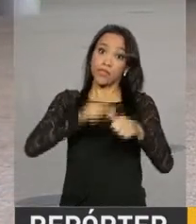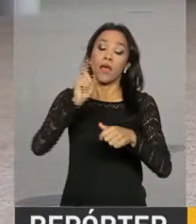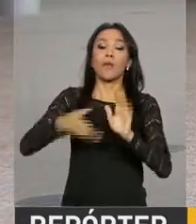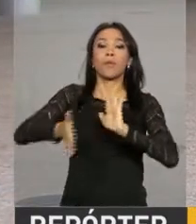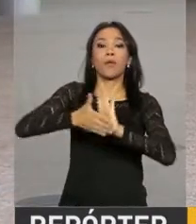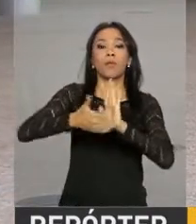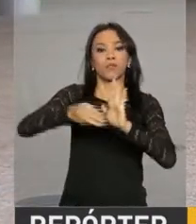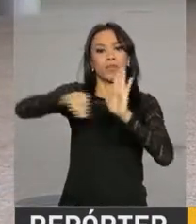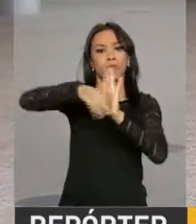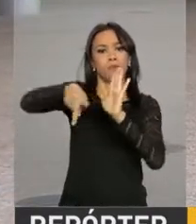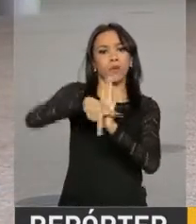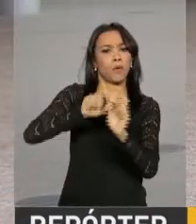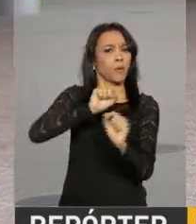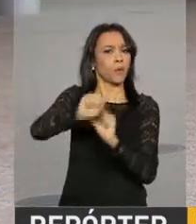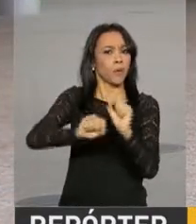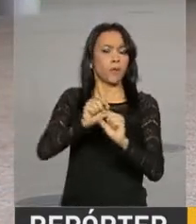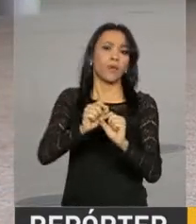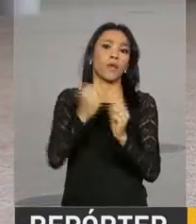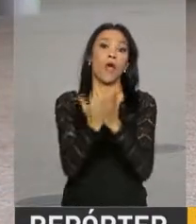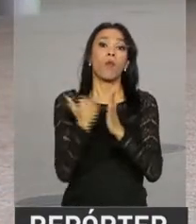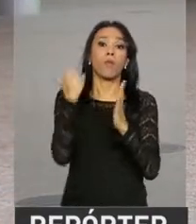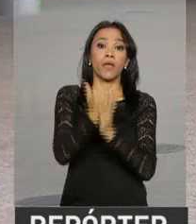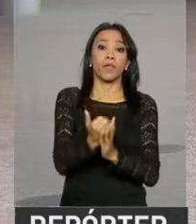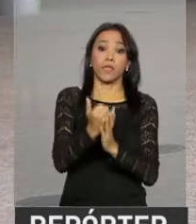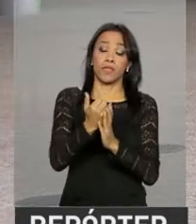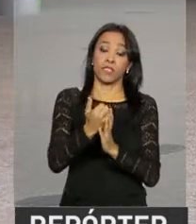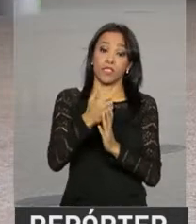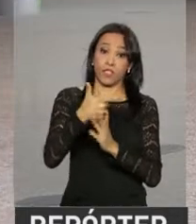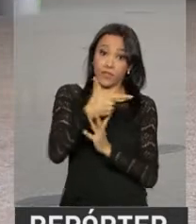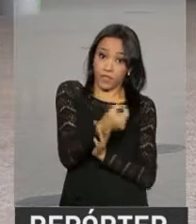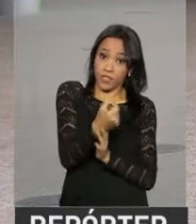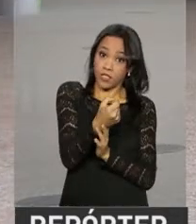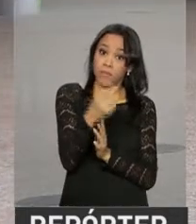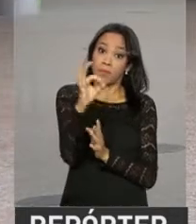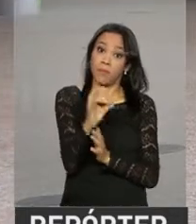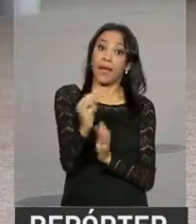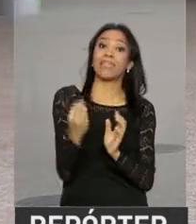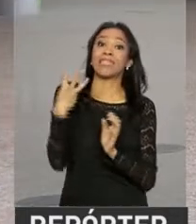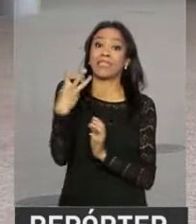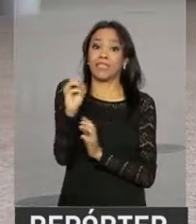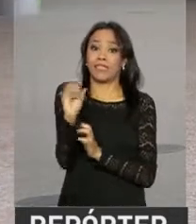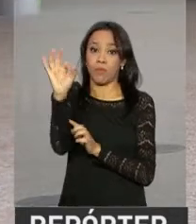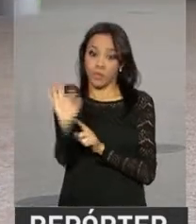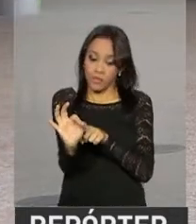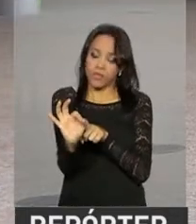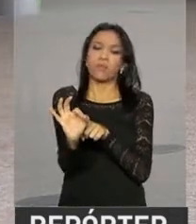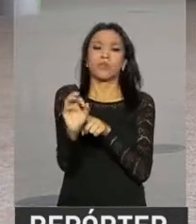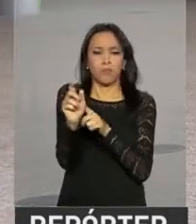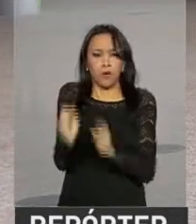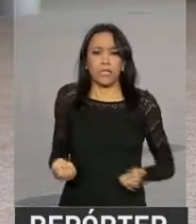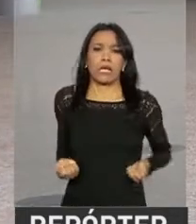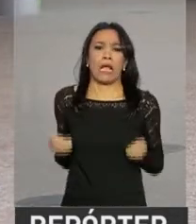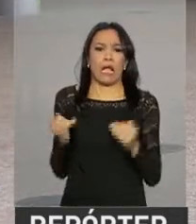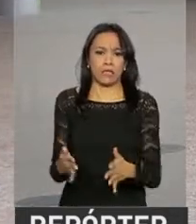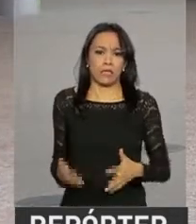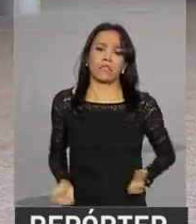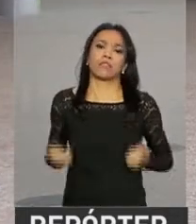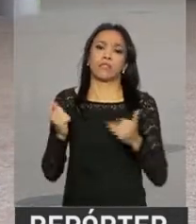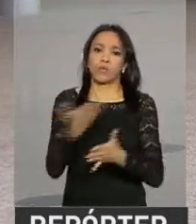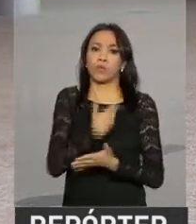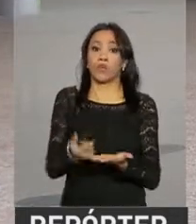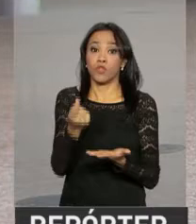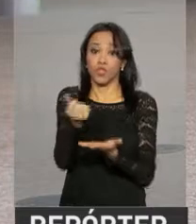constituição que aumenta de 20 para 30% a proporção de que o governo pode gastar livremente de tudo aquilo que ele